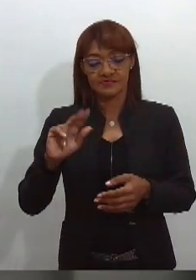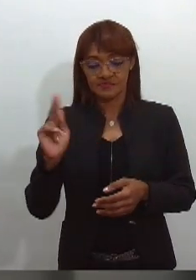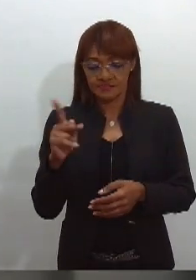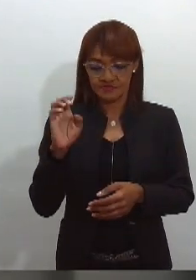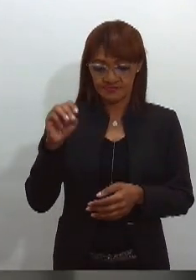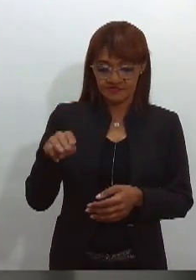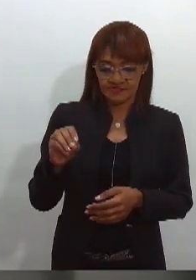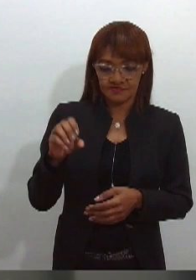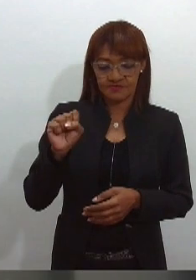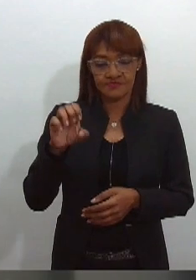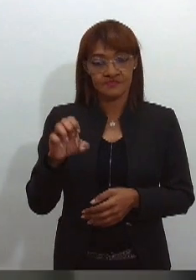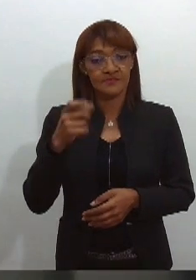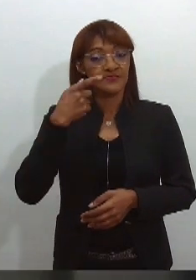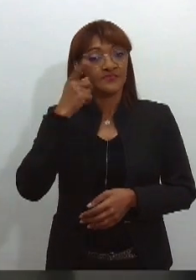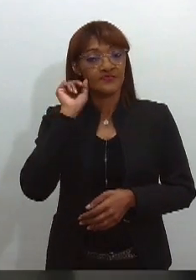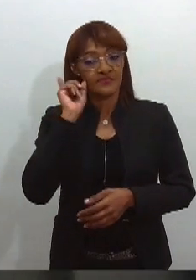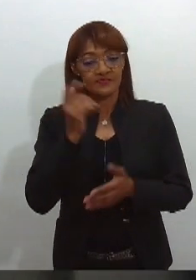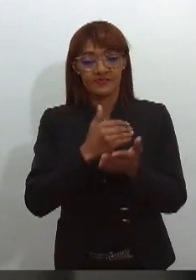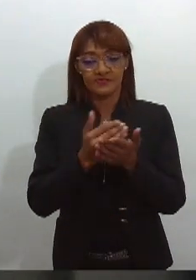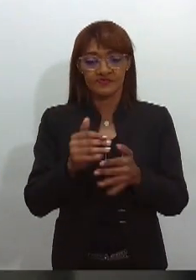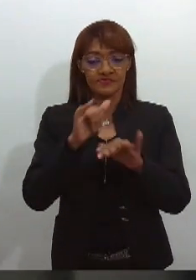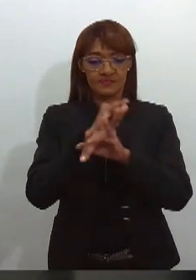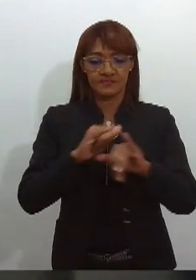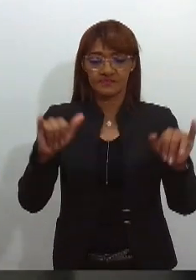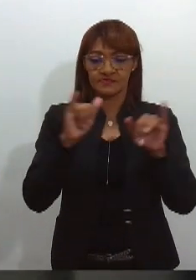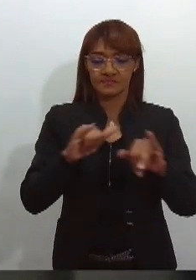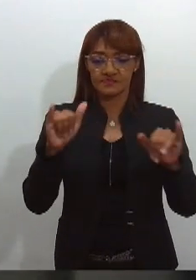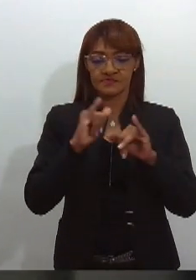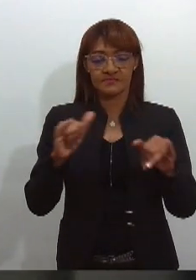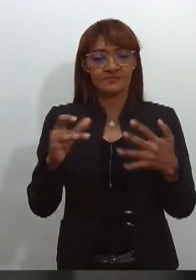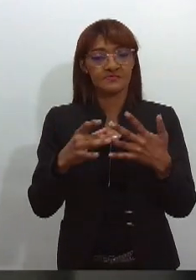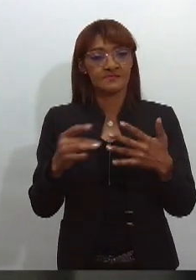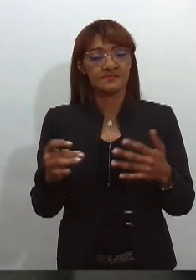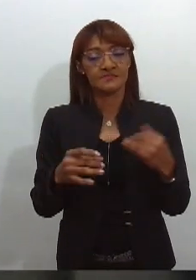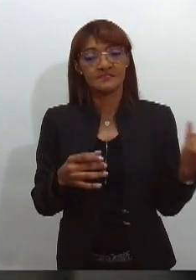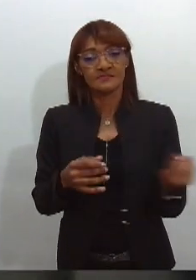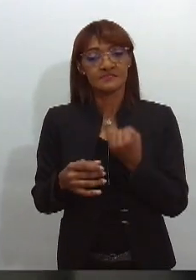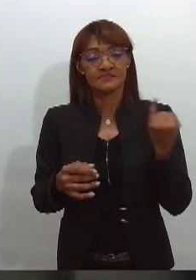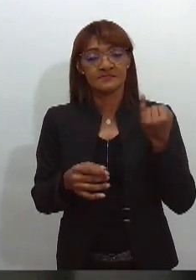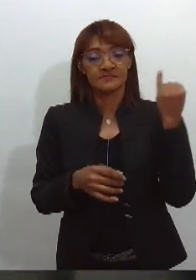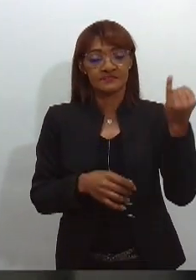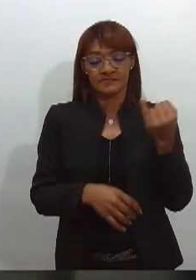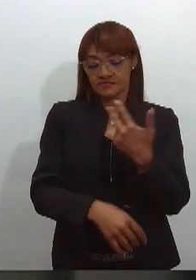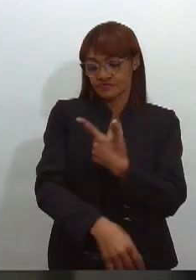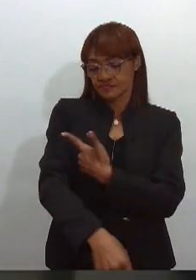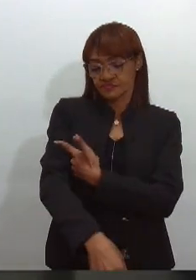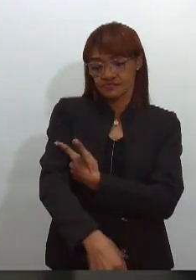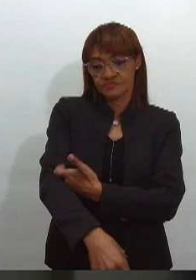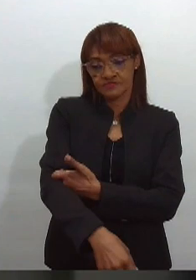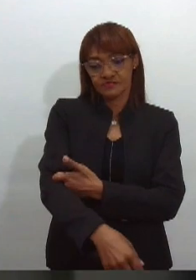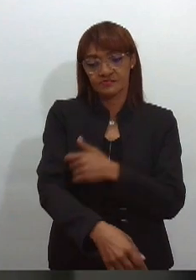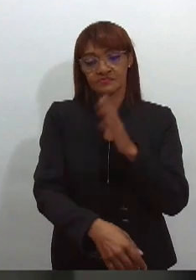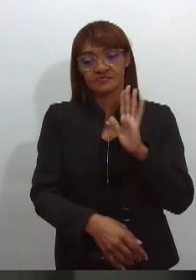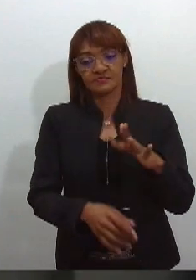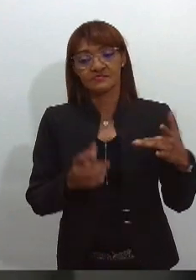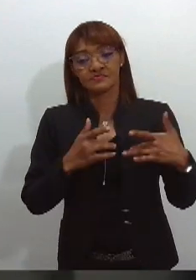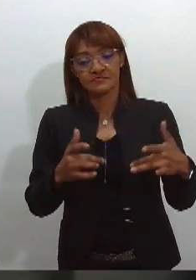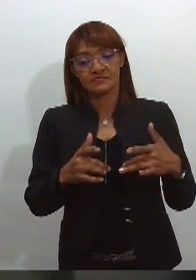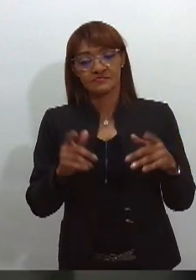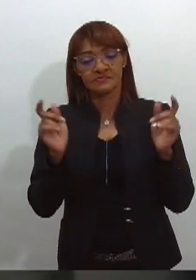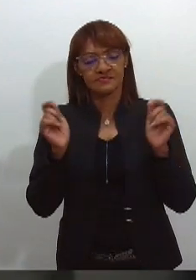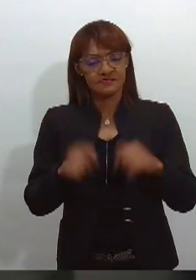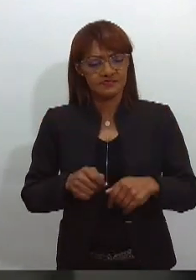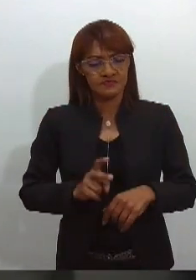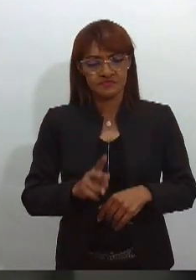ontem uma nova campanha para destacar a importância da doação de sangue com o slogan Compartilhe Solidariedade, Doe